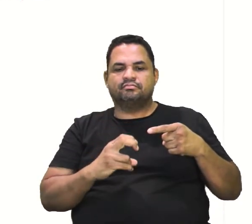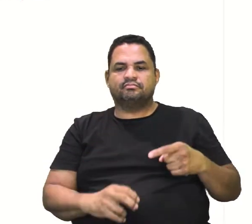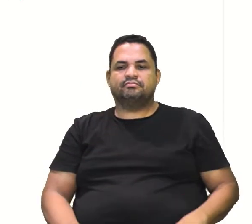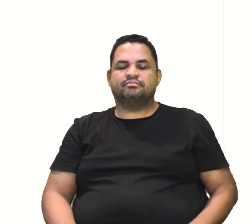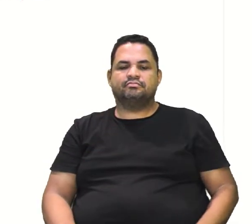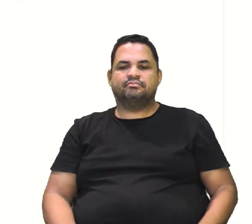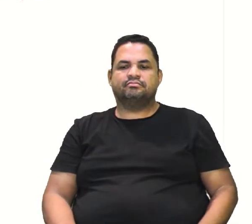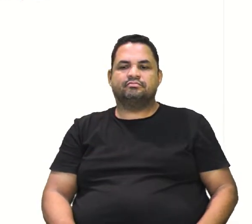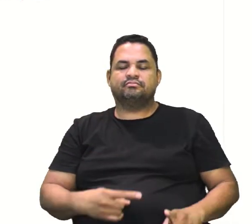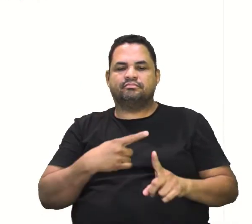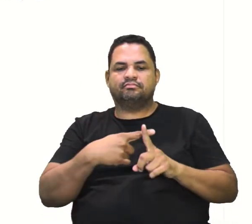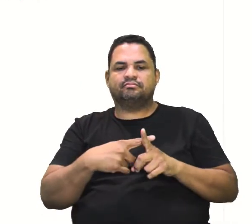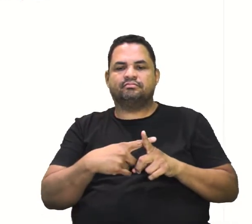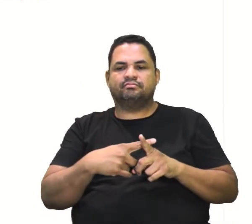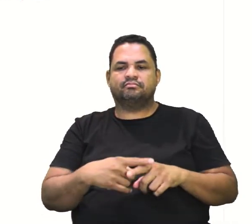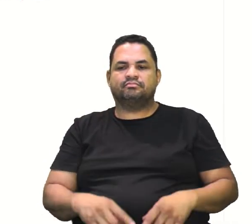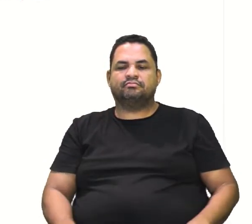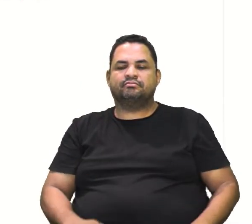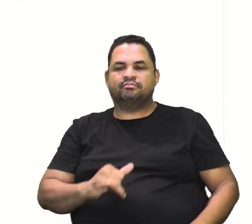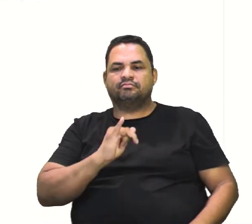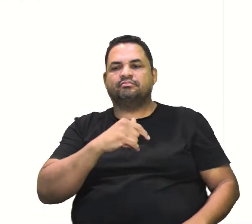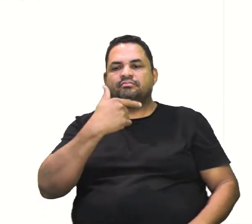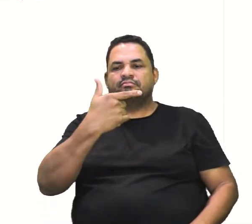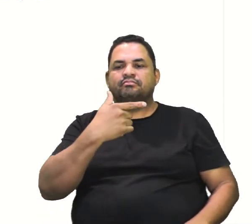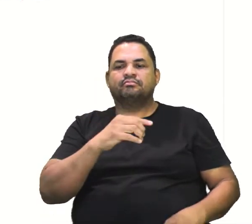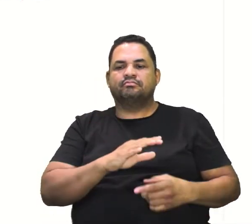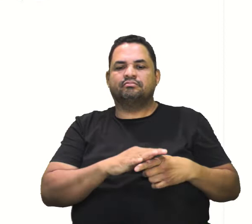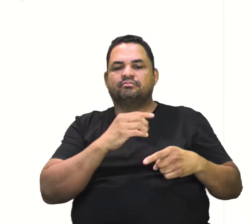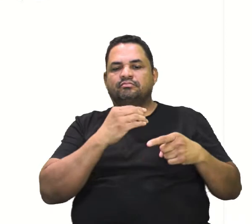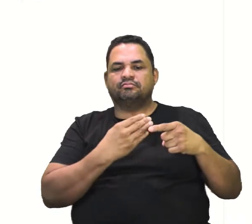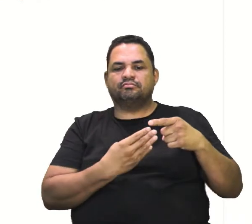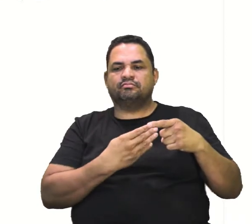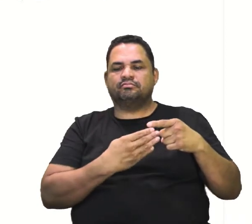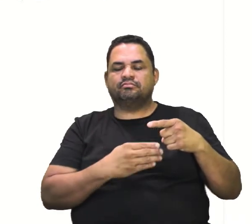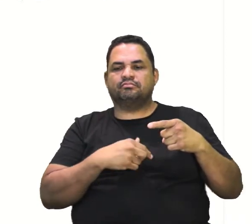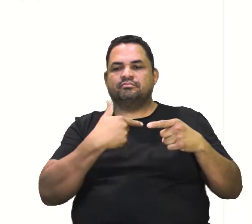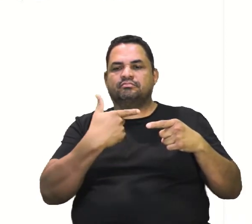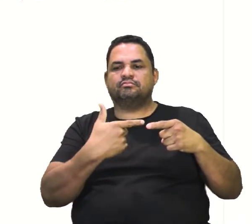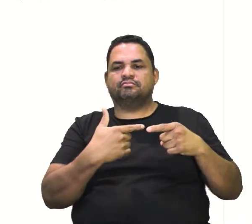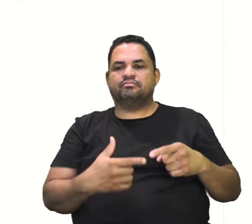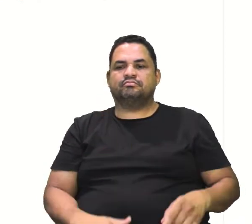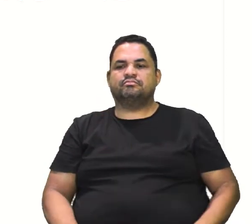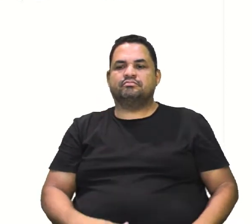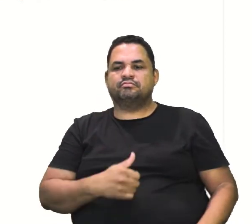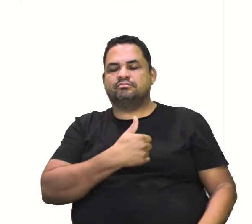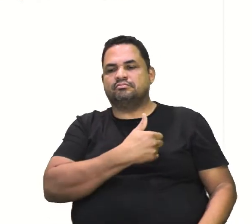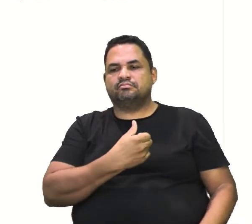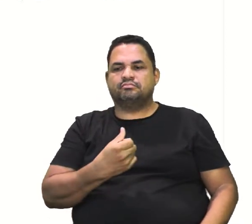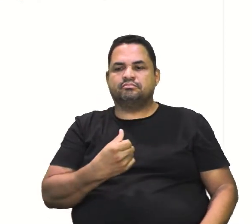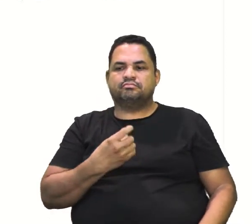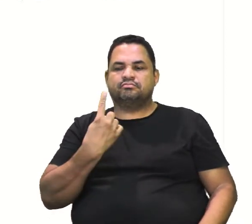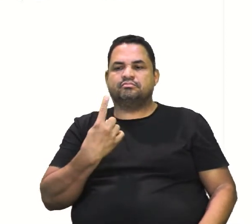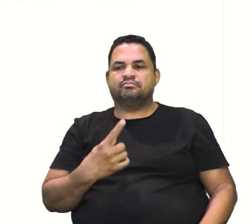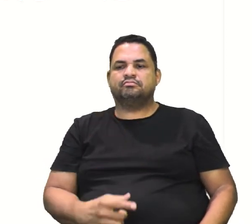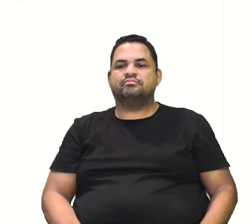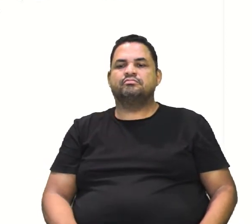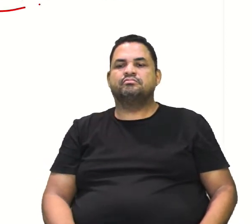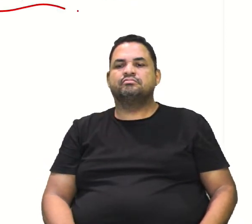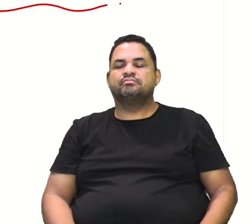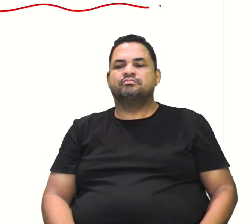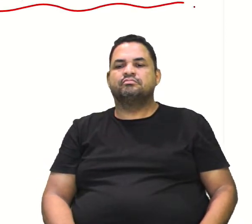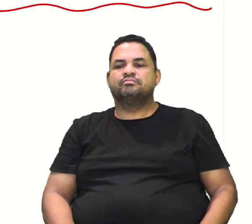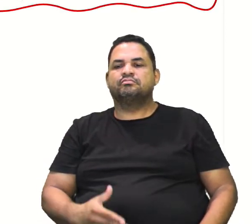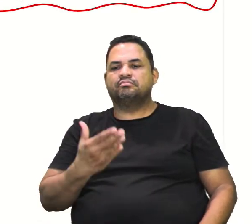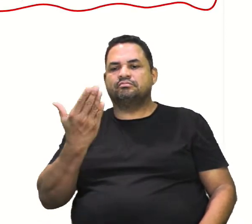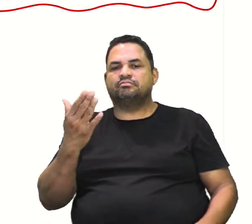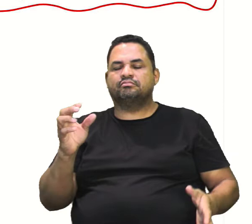quadrado, 25. Mais Y ao quadrado sobre 4 ao 16. quadrado, 16 igual a 1.